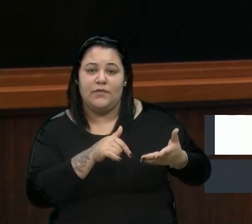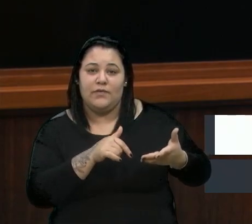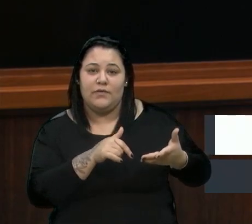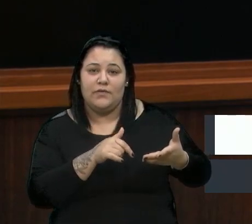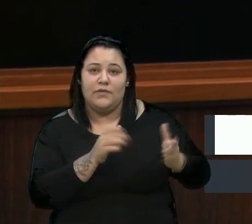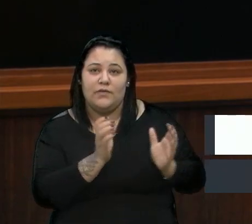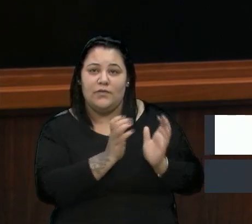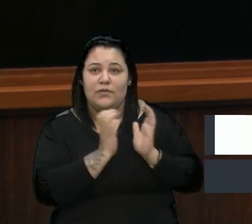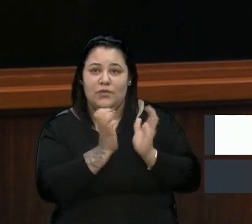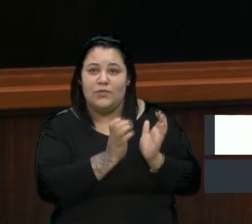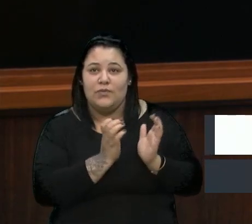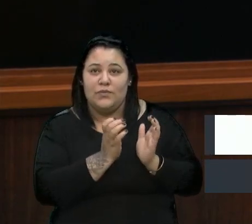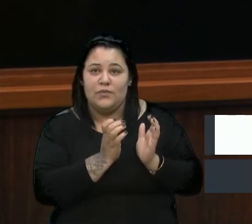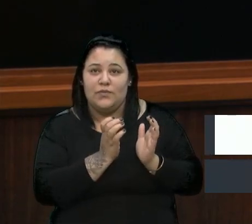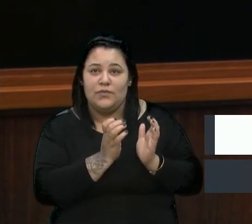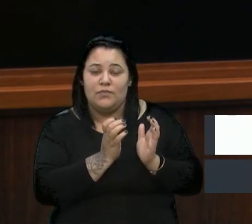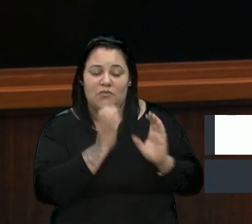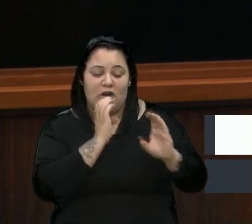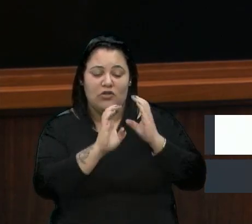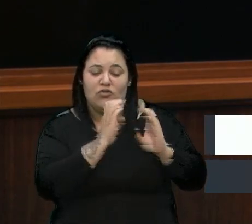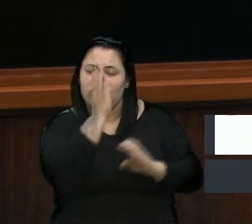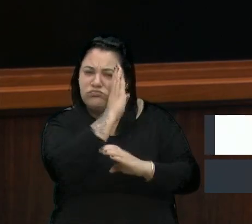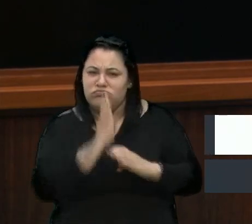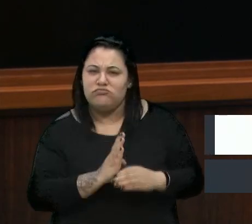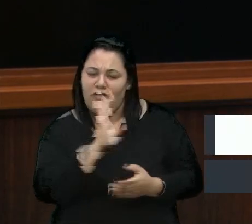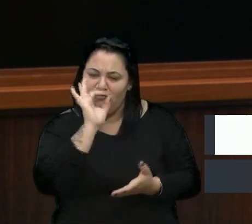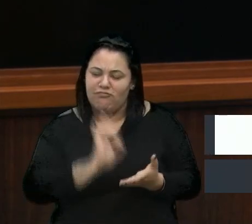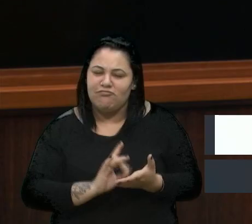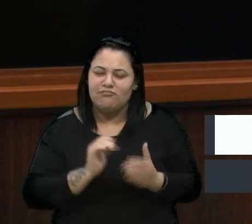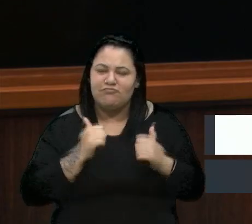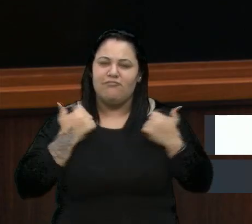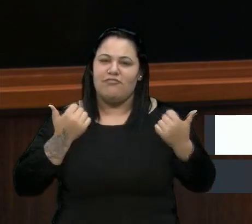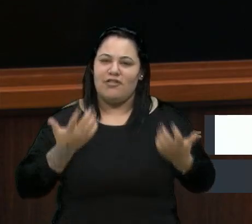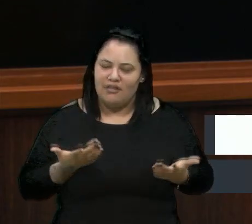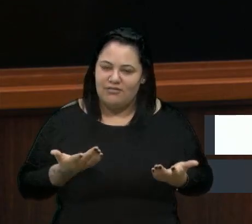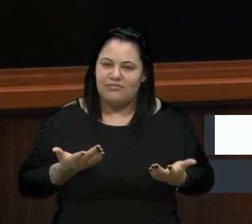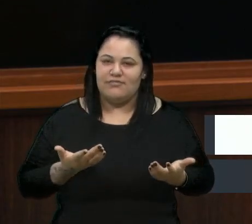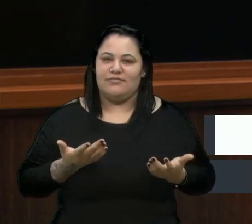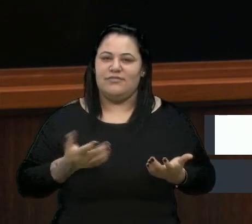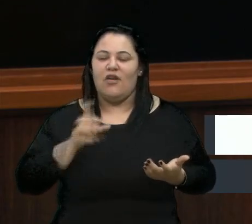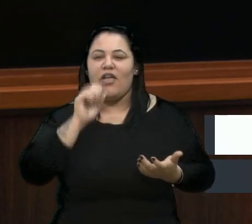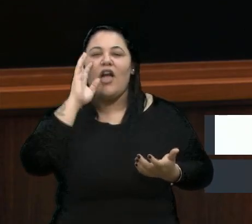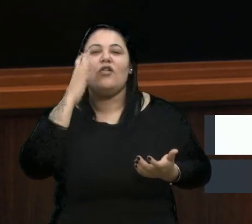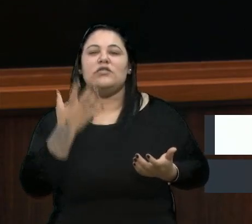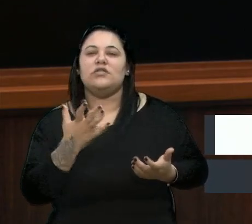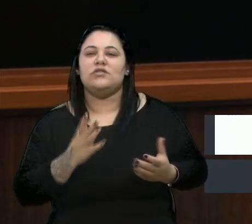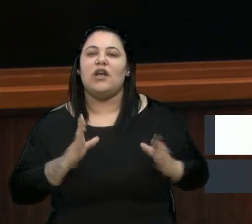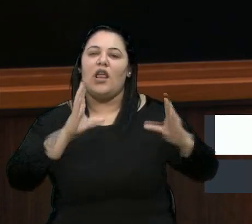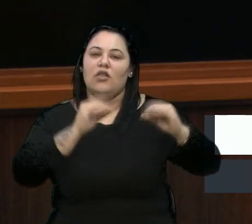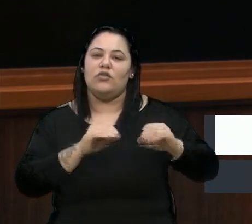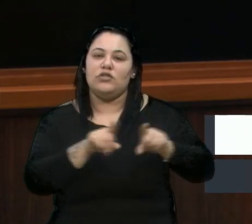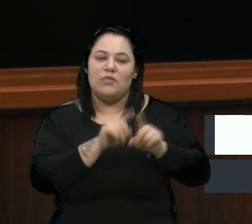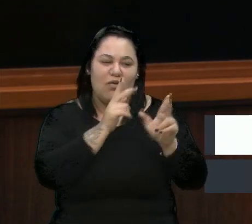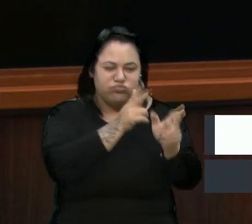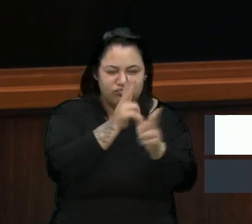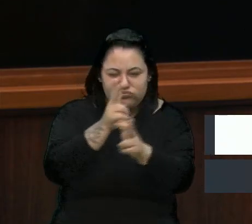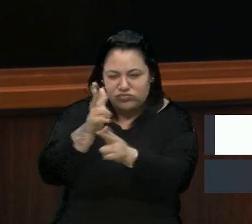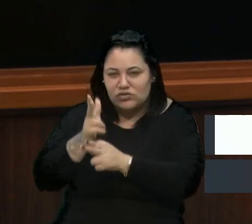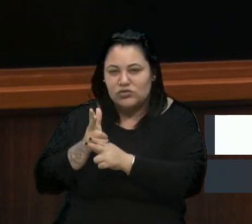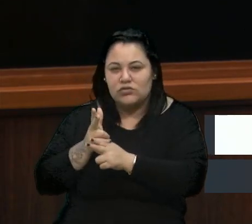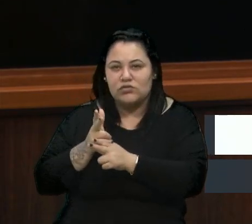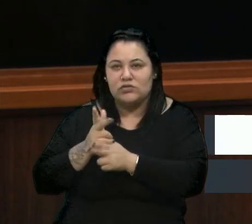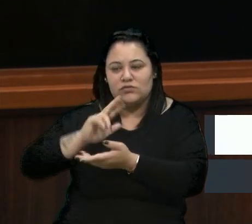cantor brasileiro reconhecido, né? O que aconteceu naquela noite da chacina, onde